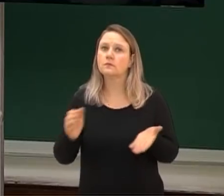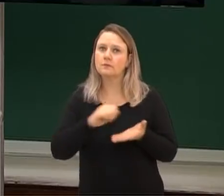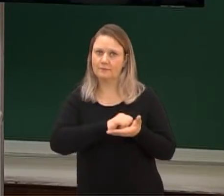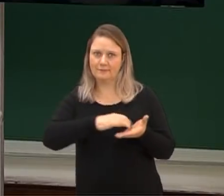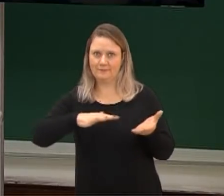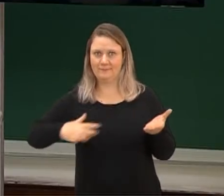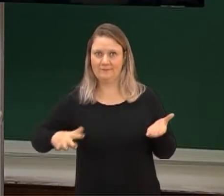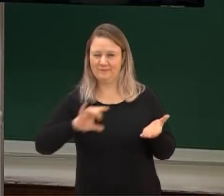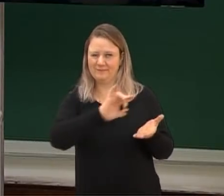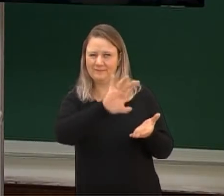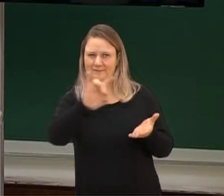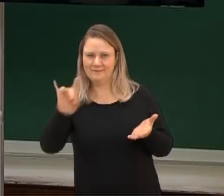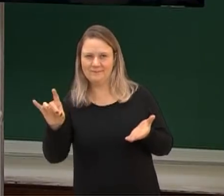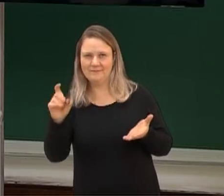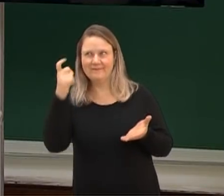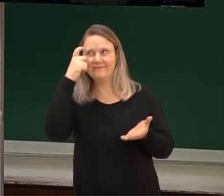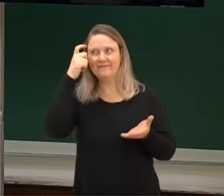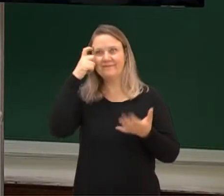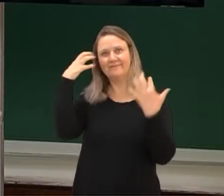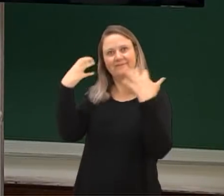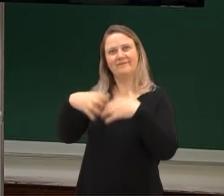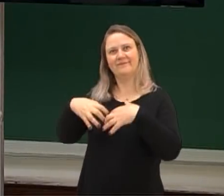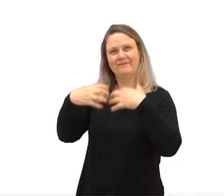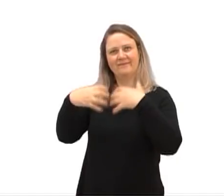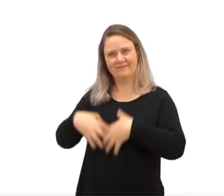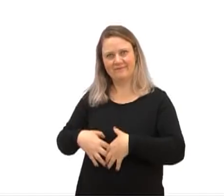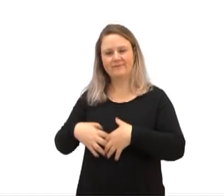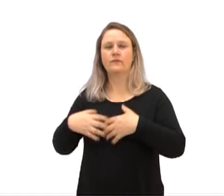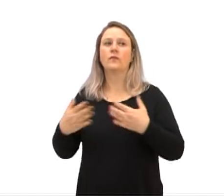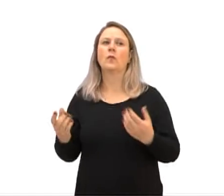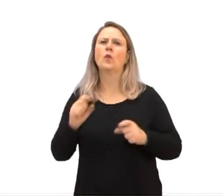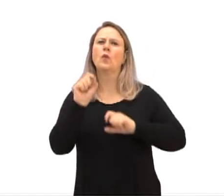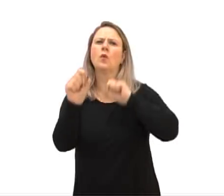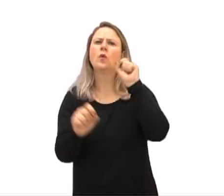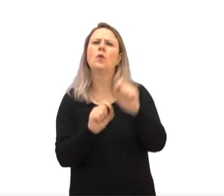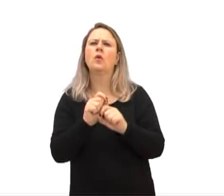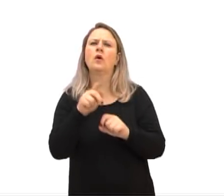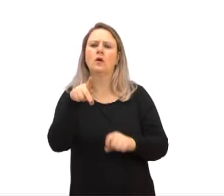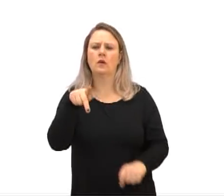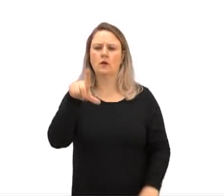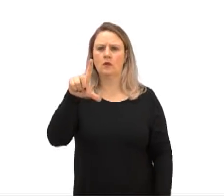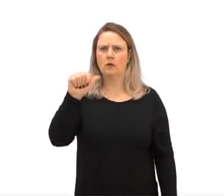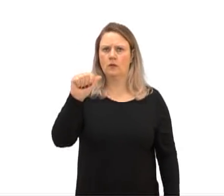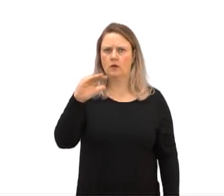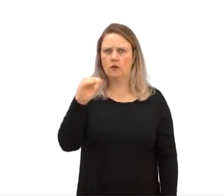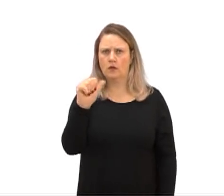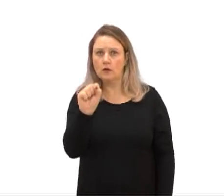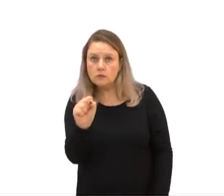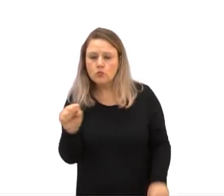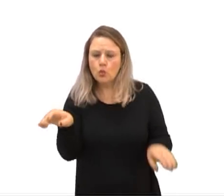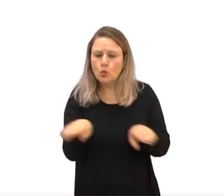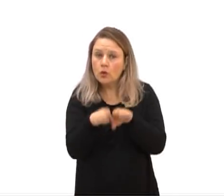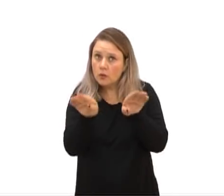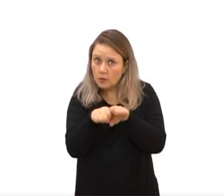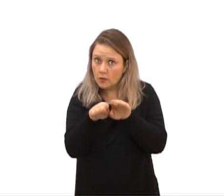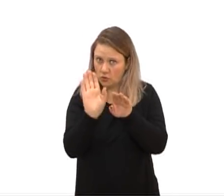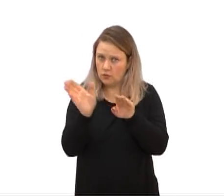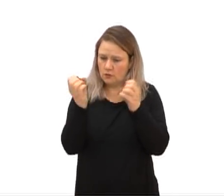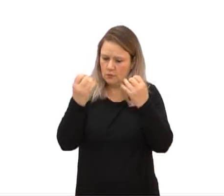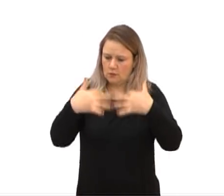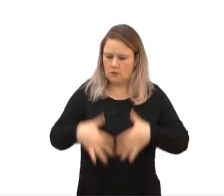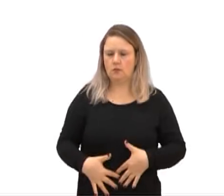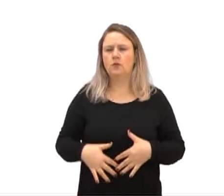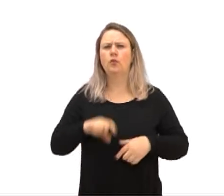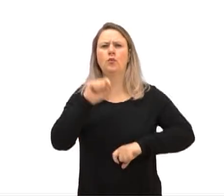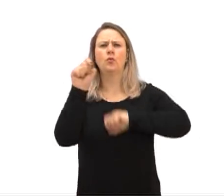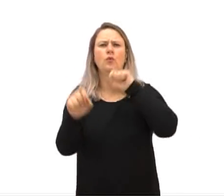Atividadezinha para vocês colocarem a cabecinha para funcionar. O que são placas tectônicas, que a Prof explicou para vocês ali agora há pouco, e